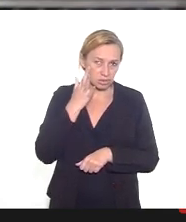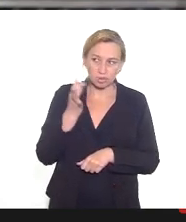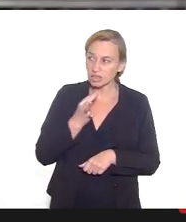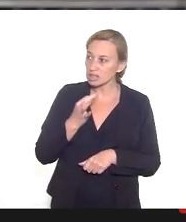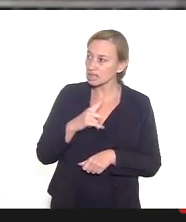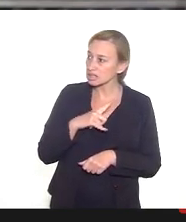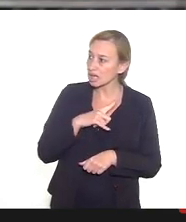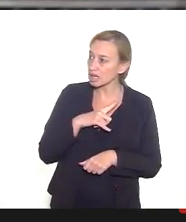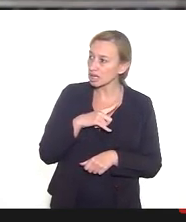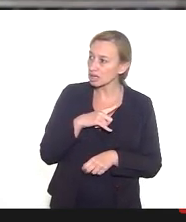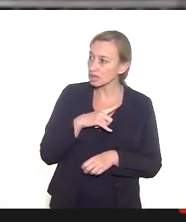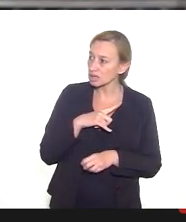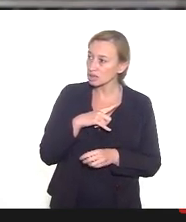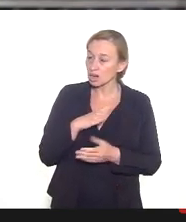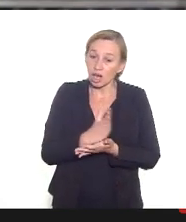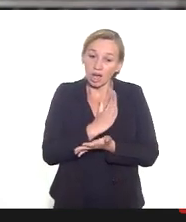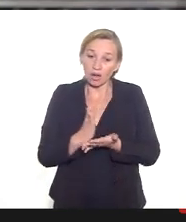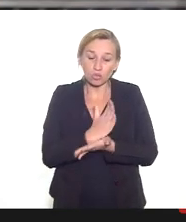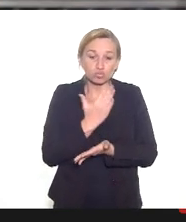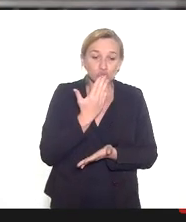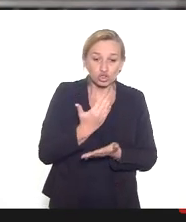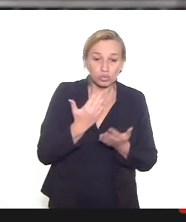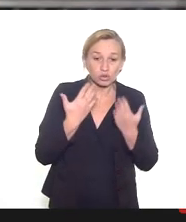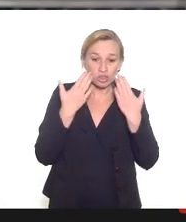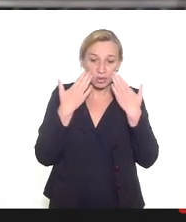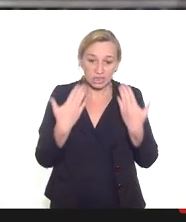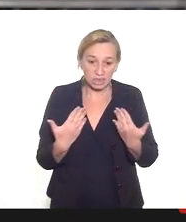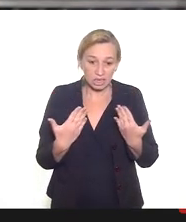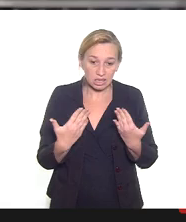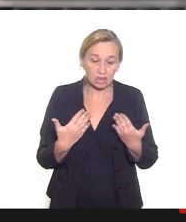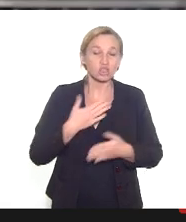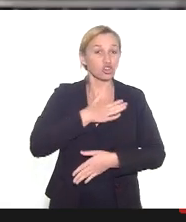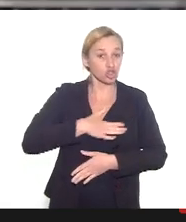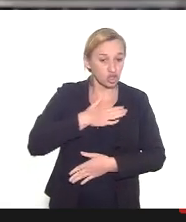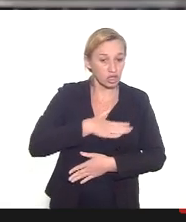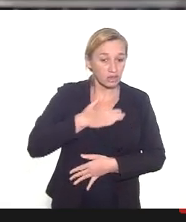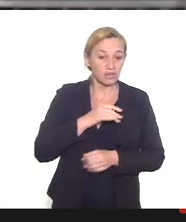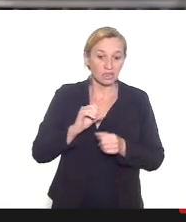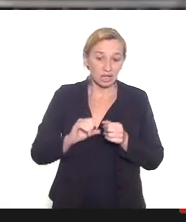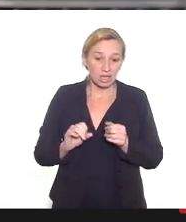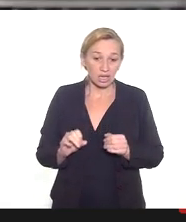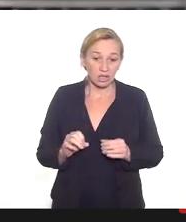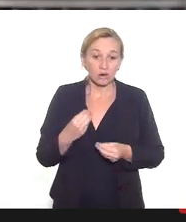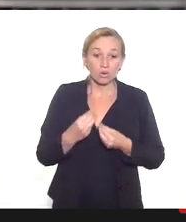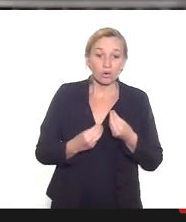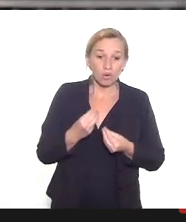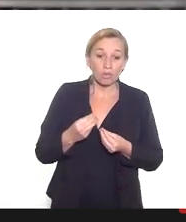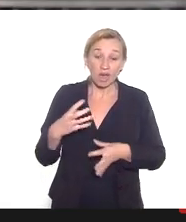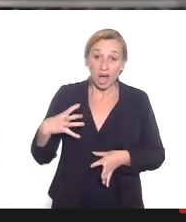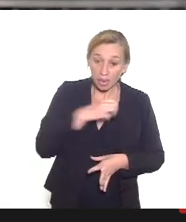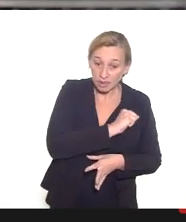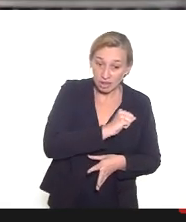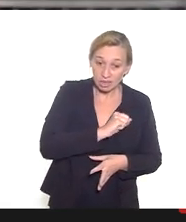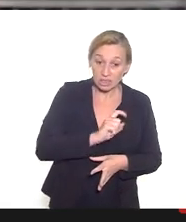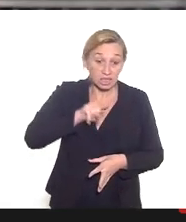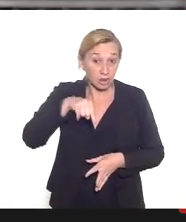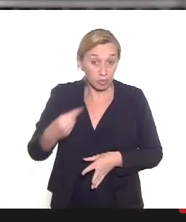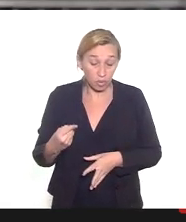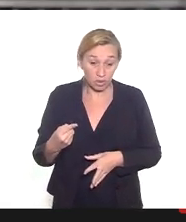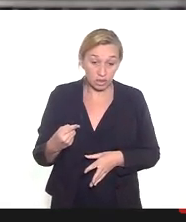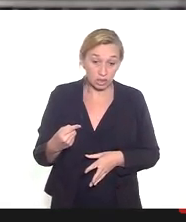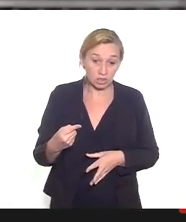tem algum tipo de apresentação e gostaria de fazer como há uma urgência e depois em